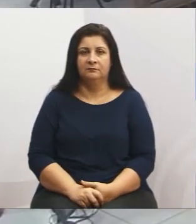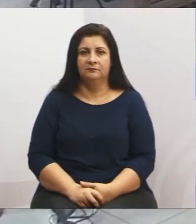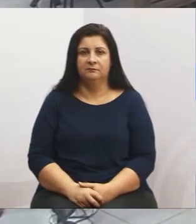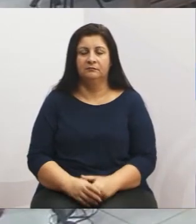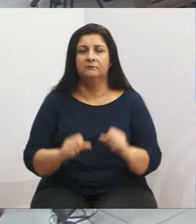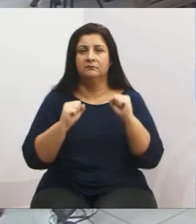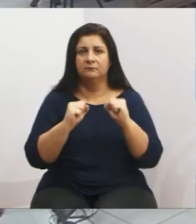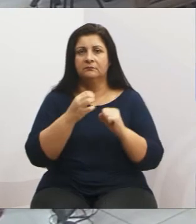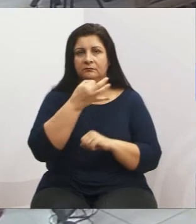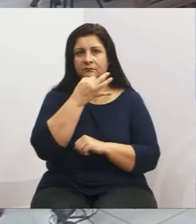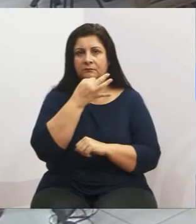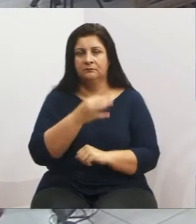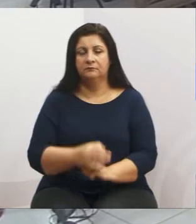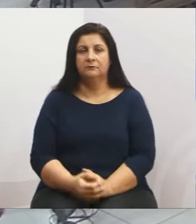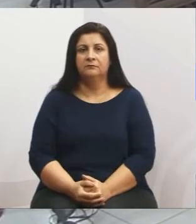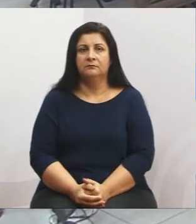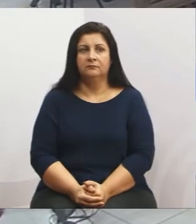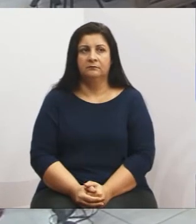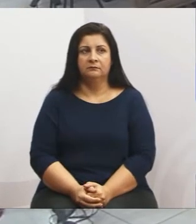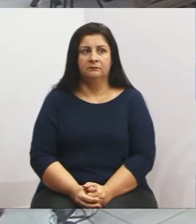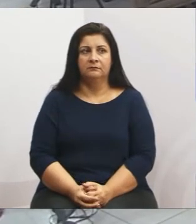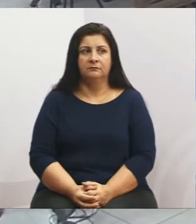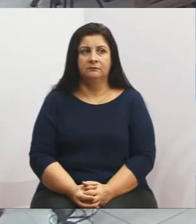Projeto continua em discussão.